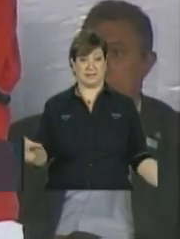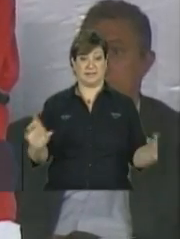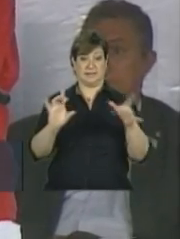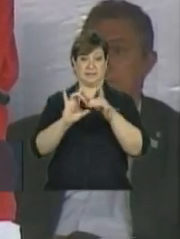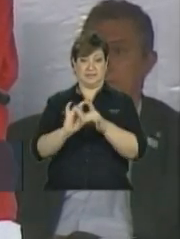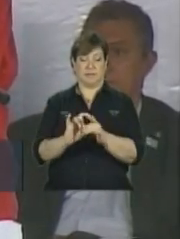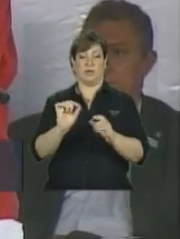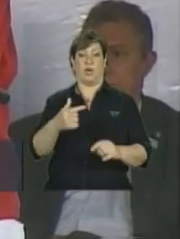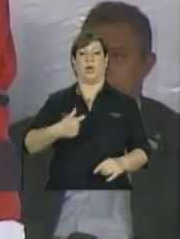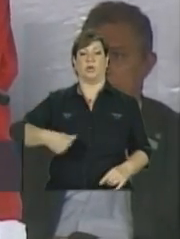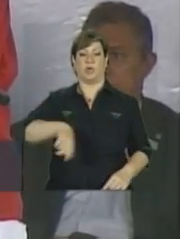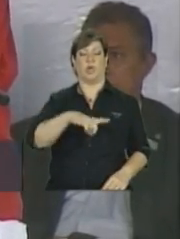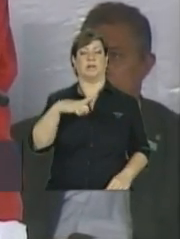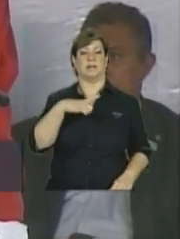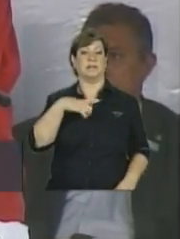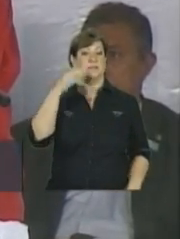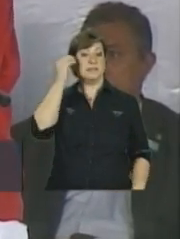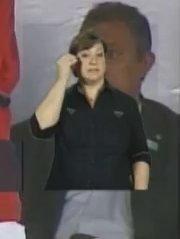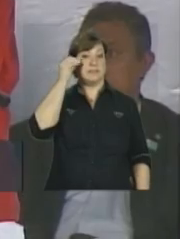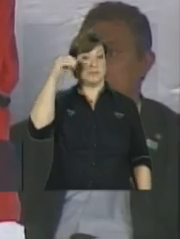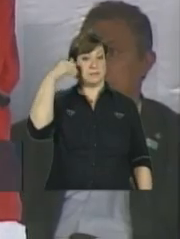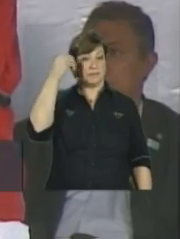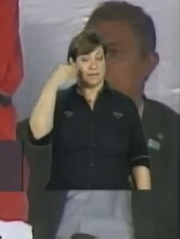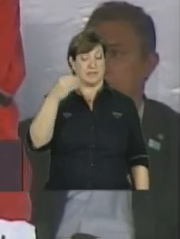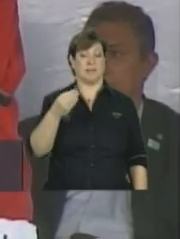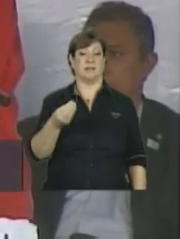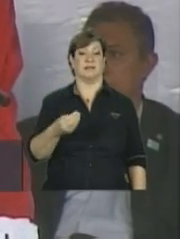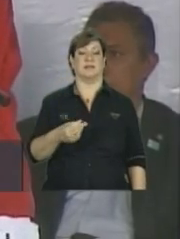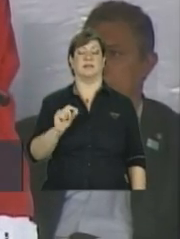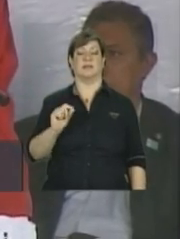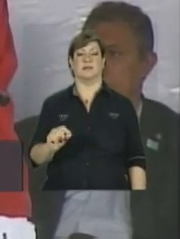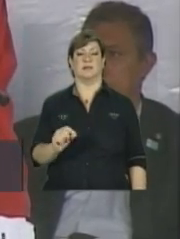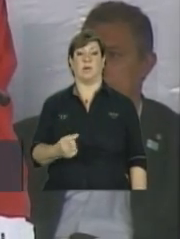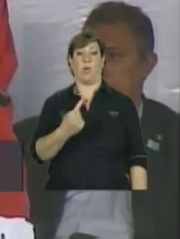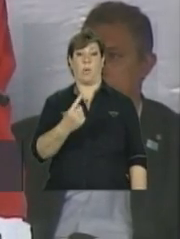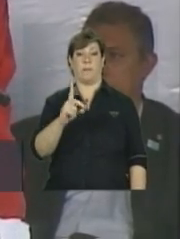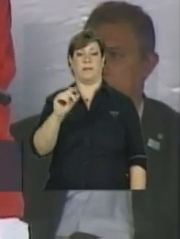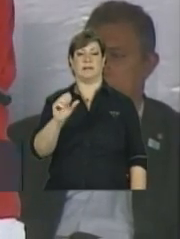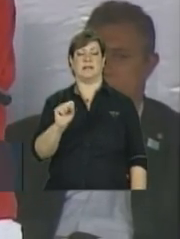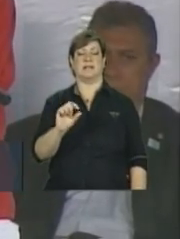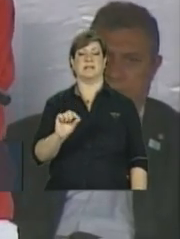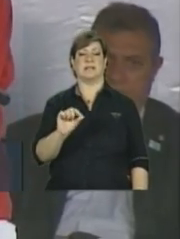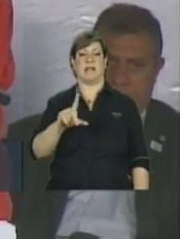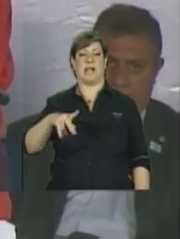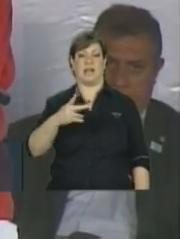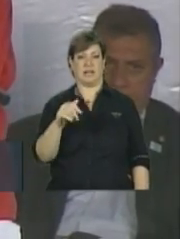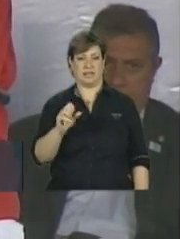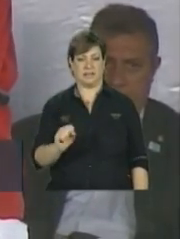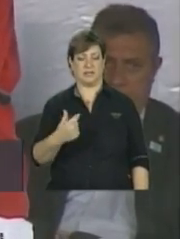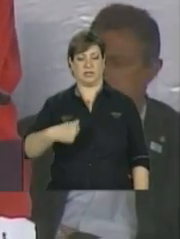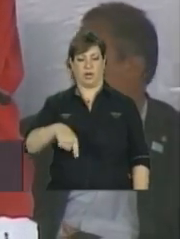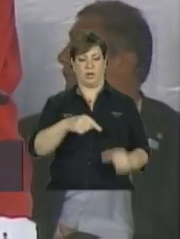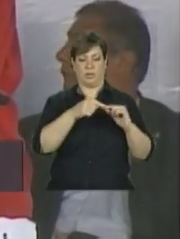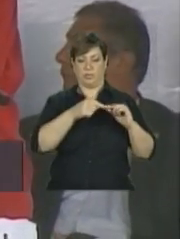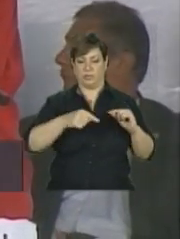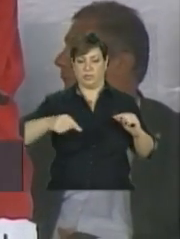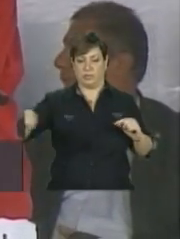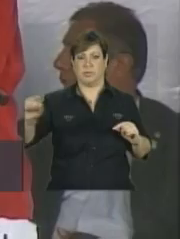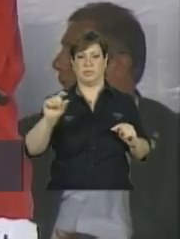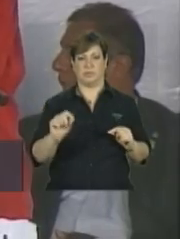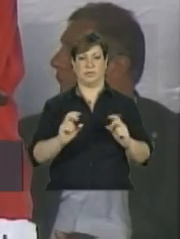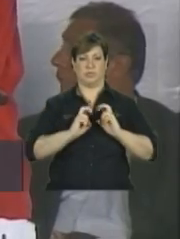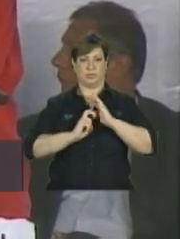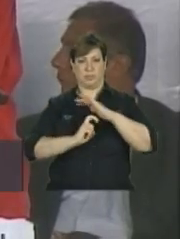integração que hoje a gente experimentou, uma das linhas, que é a linha que a gente percorreu com a presidenta